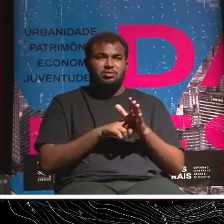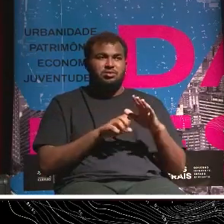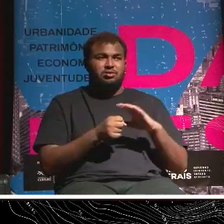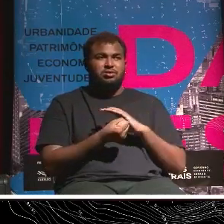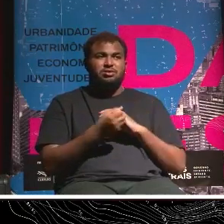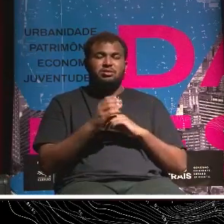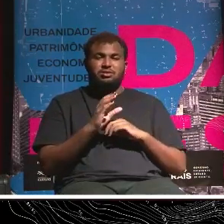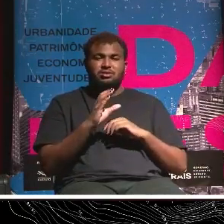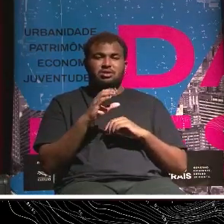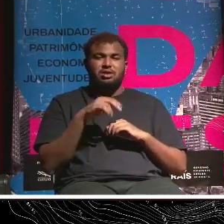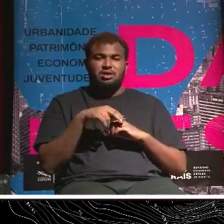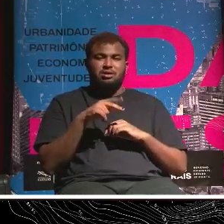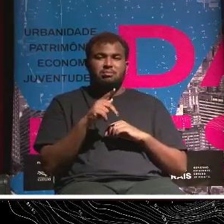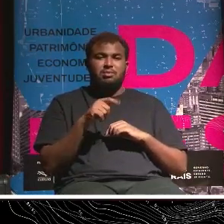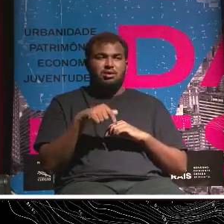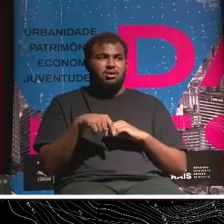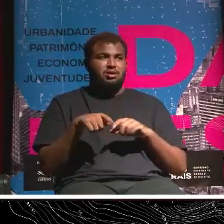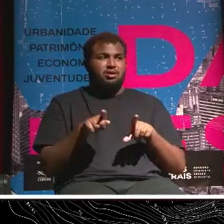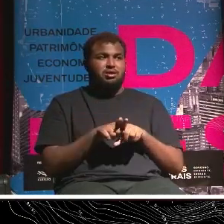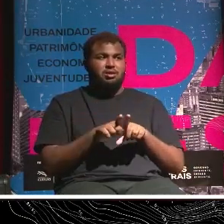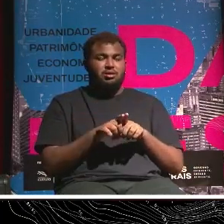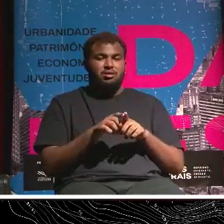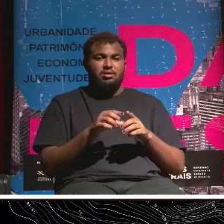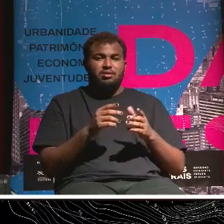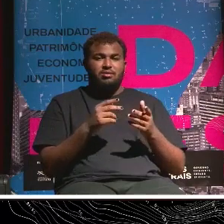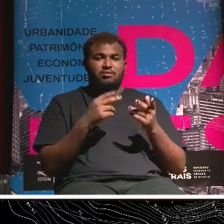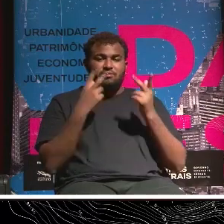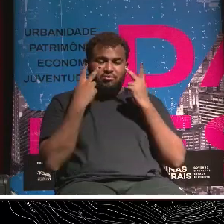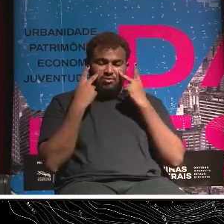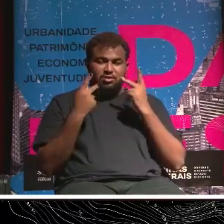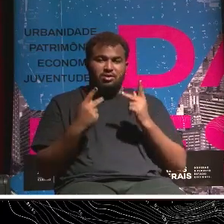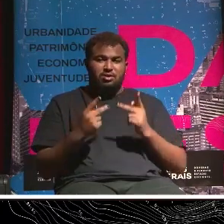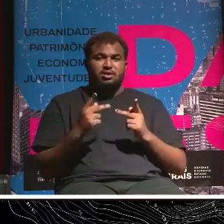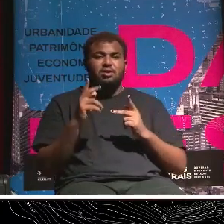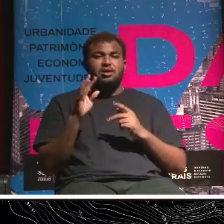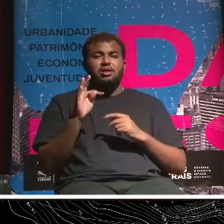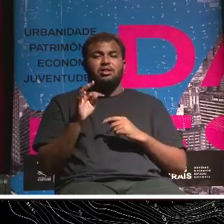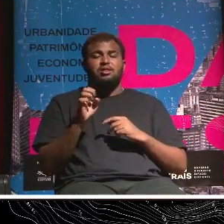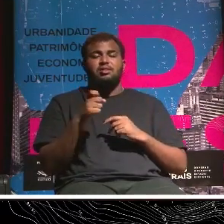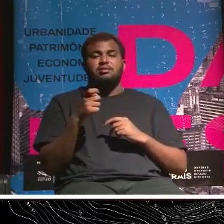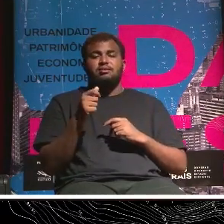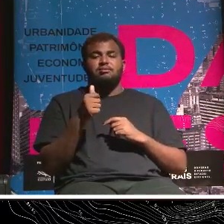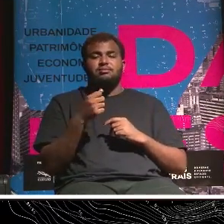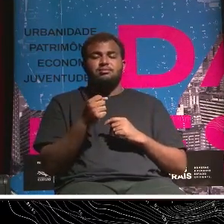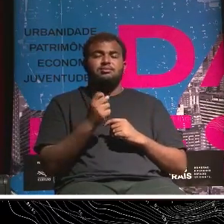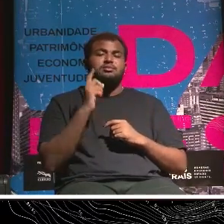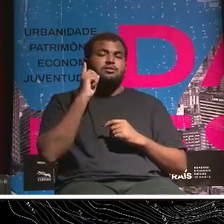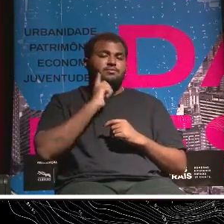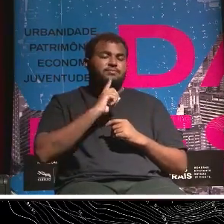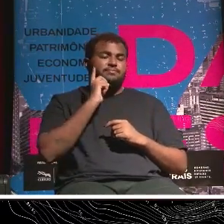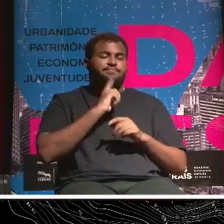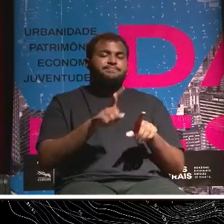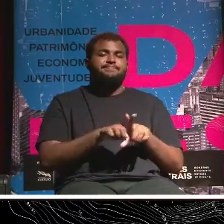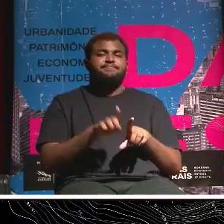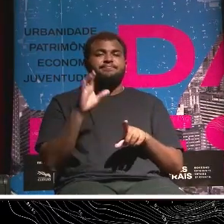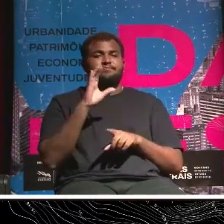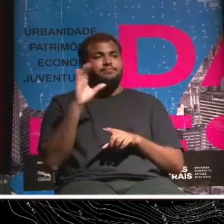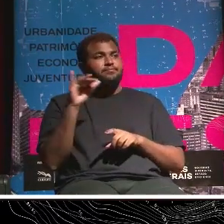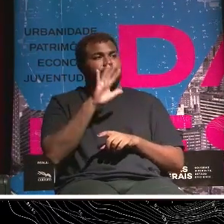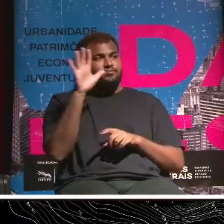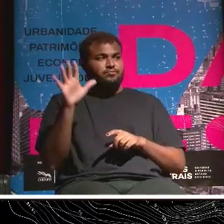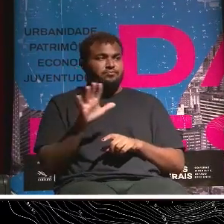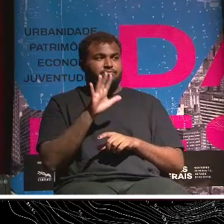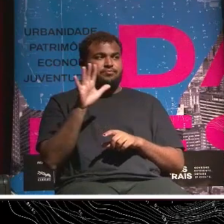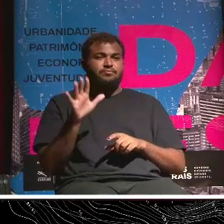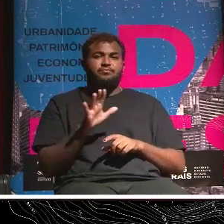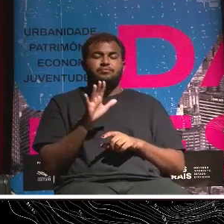CNPq, visitante na Universidade do Texas, em Austin, Estados Unidos, e coordenador geral da rede